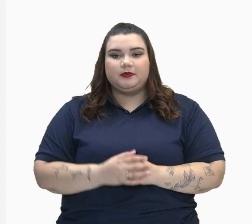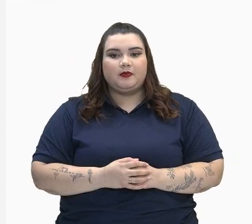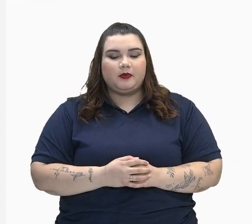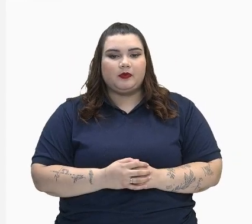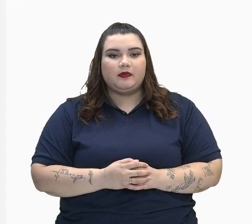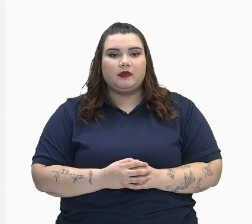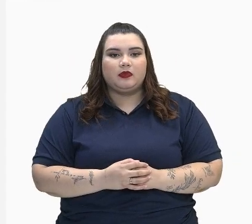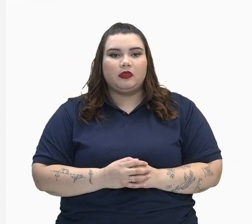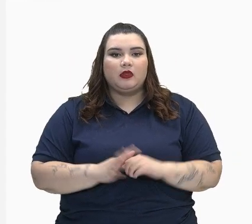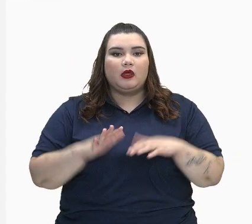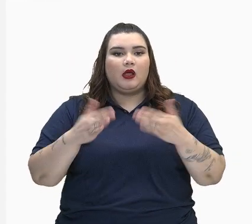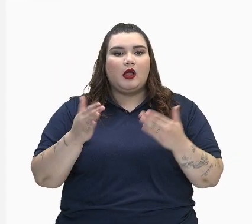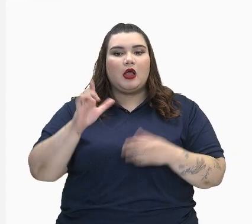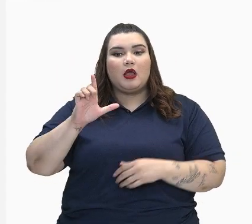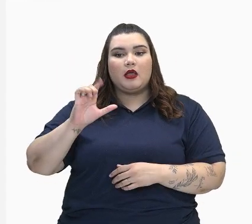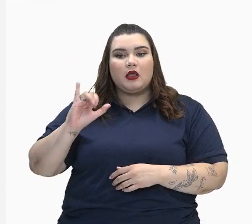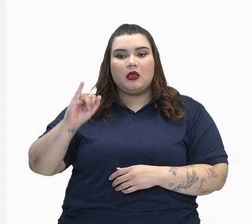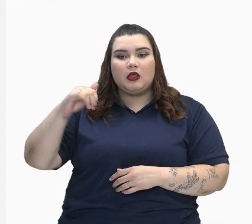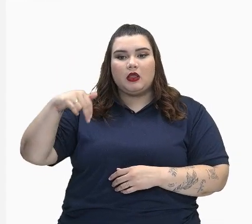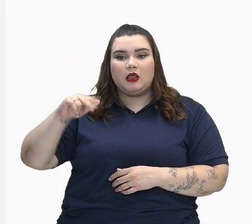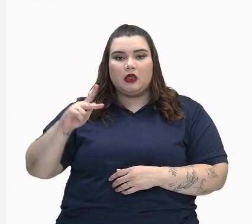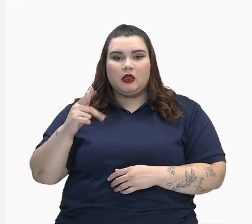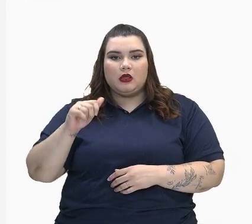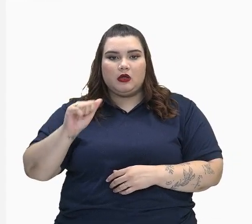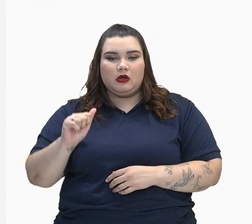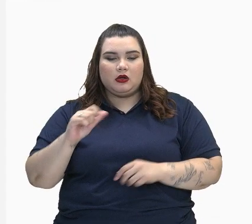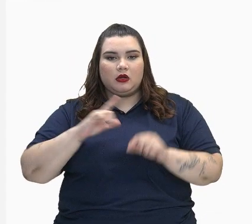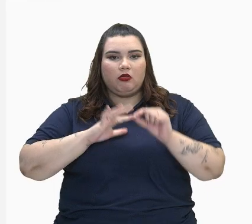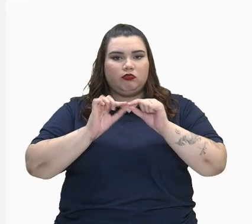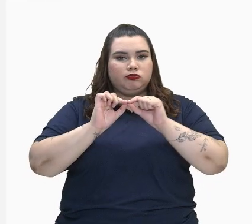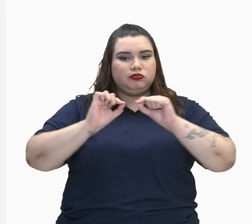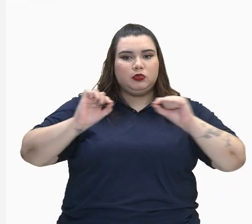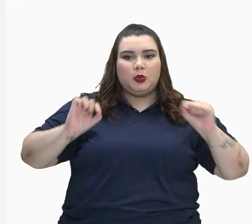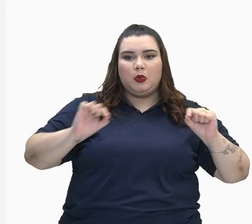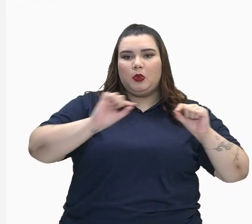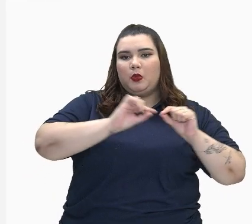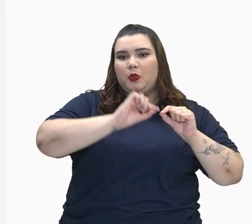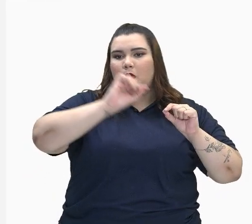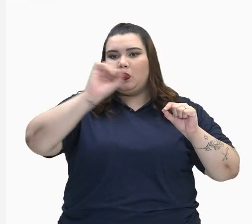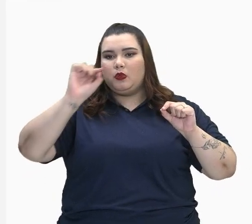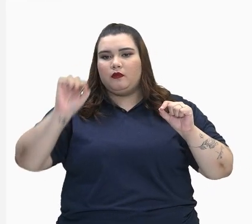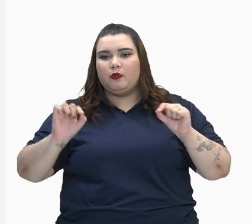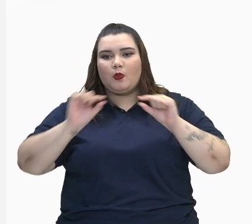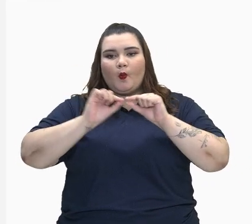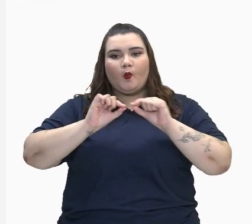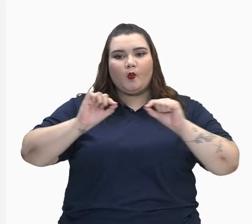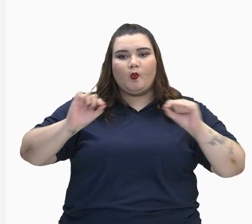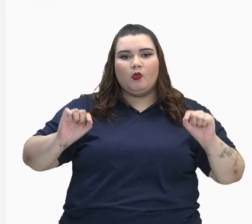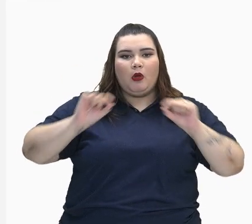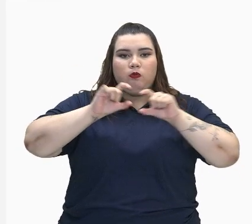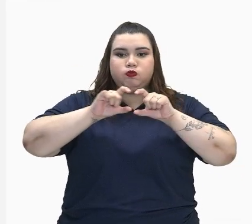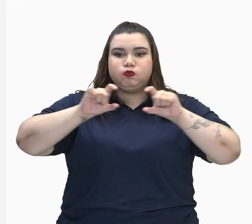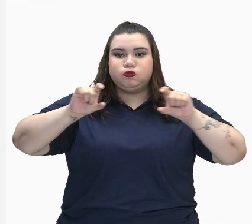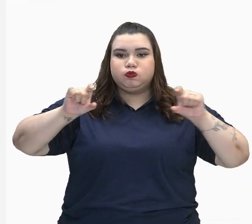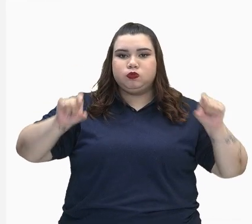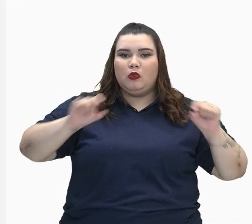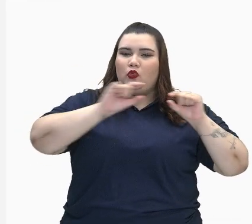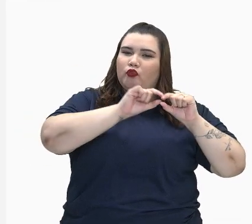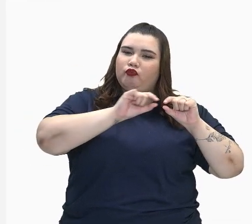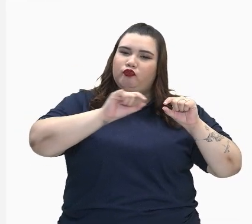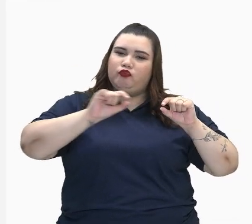conceito. Qual é a linha? A linha, traço que pode ser reto, curvo, fino,